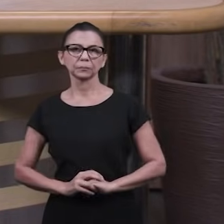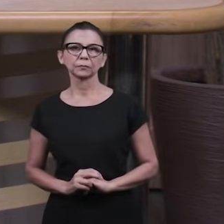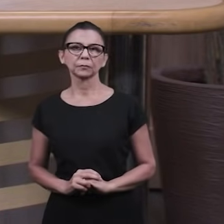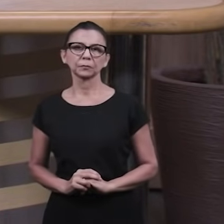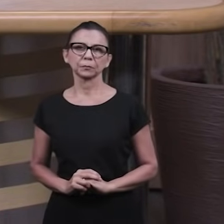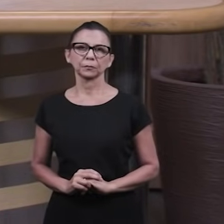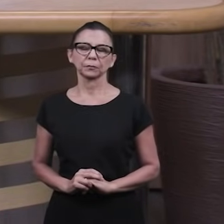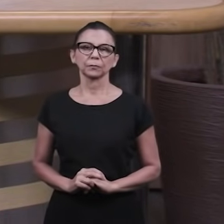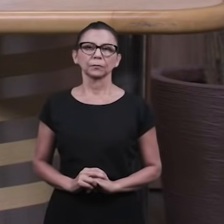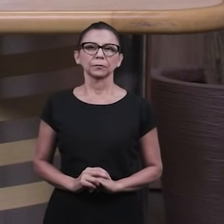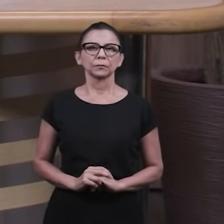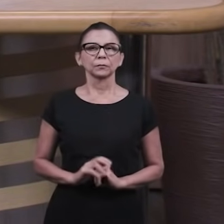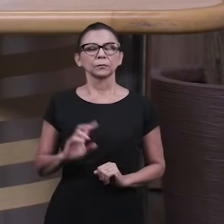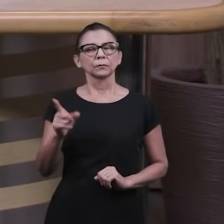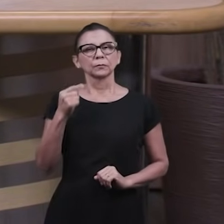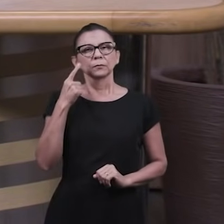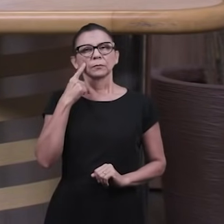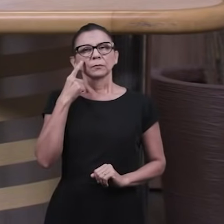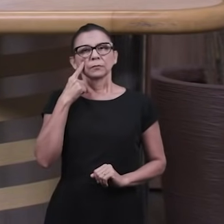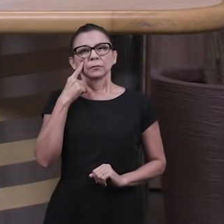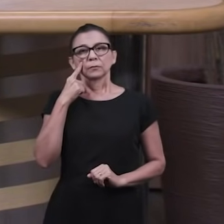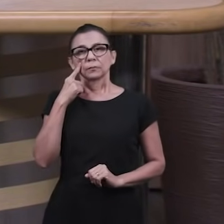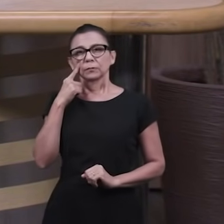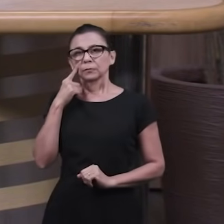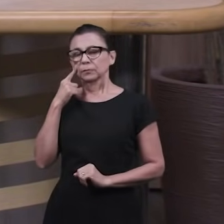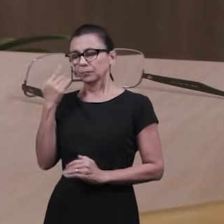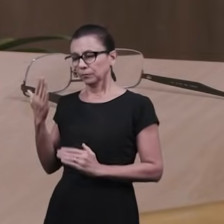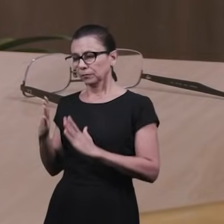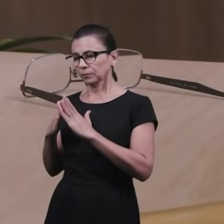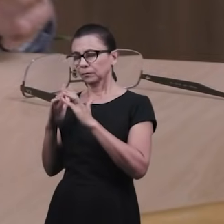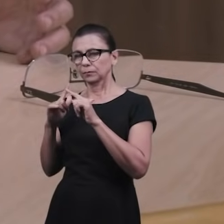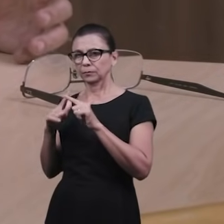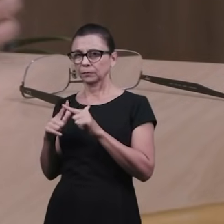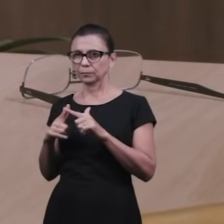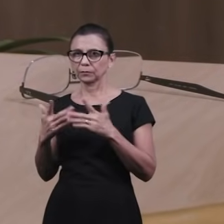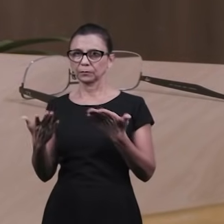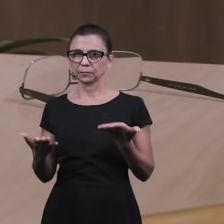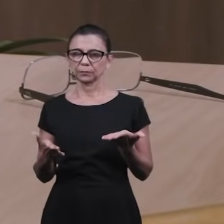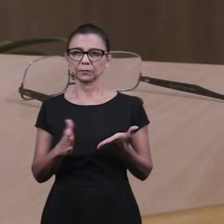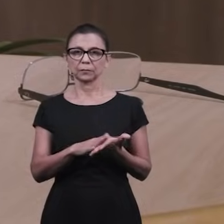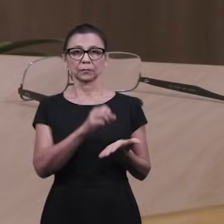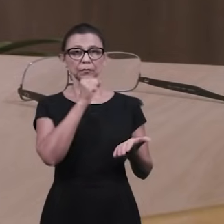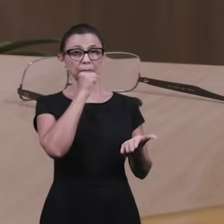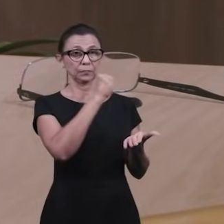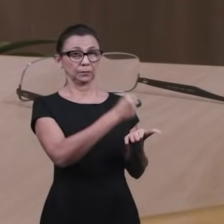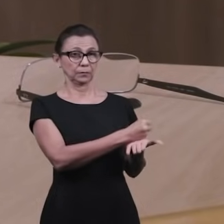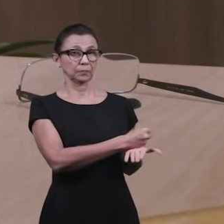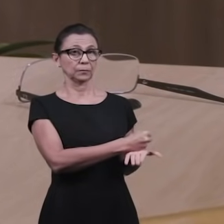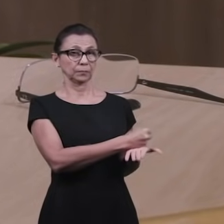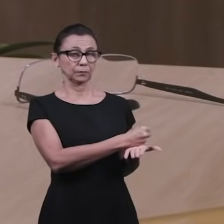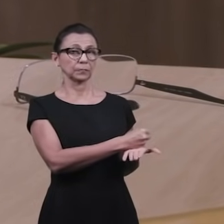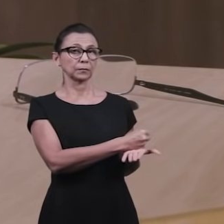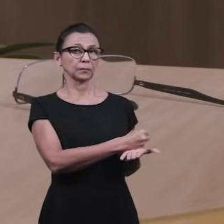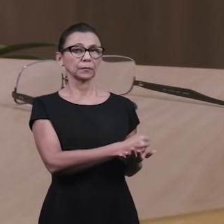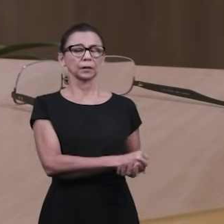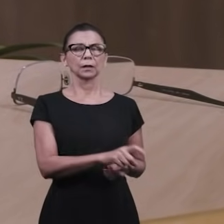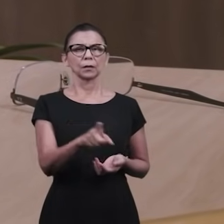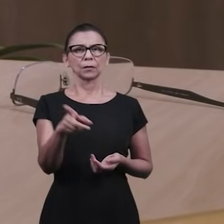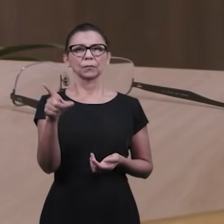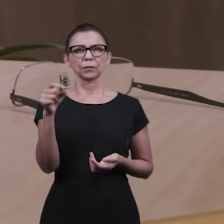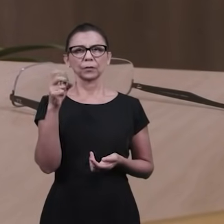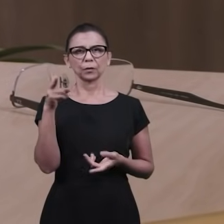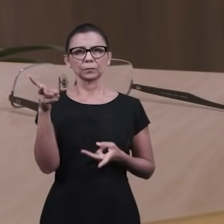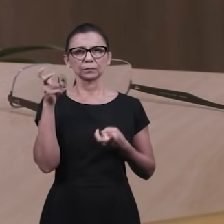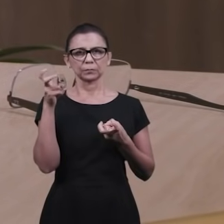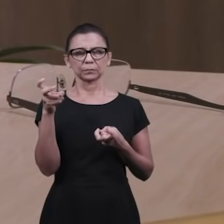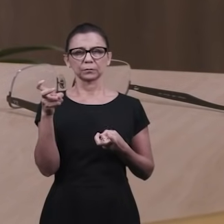E isso nós vamos ver na vida da igreja. Até o Velho Testamento, você vê o Velho Testamento, vamos pegar